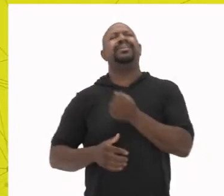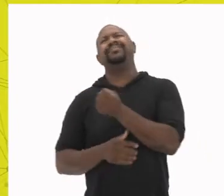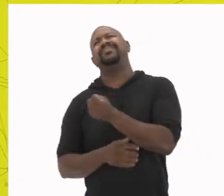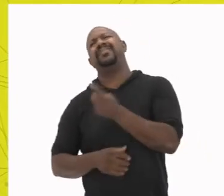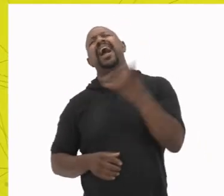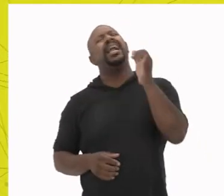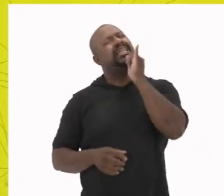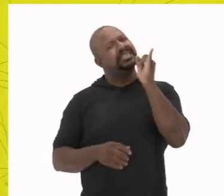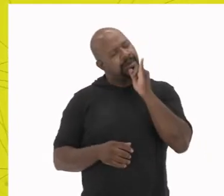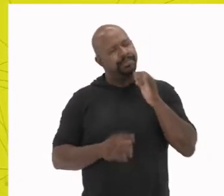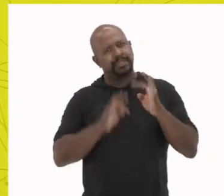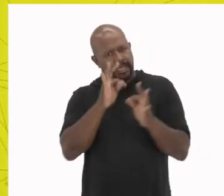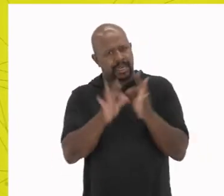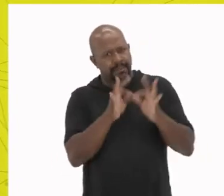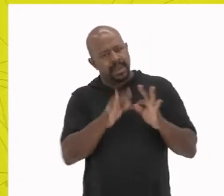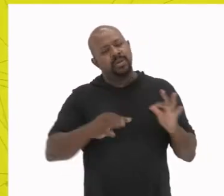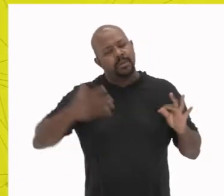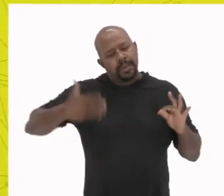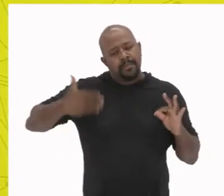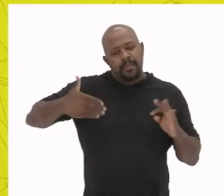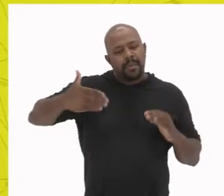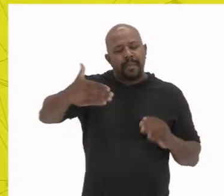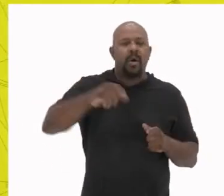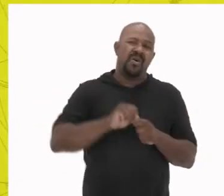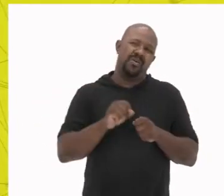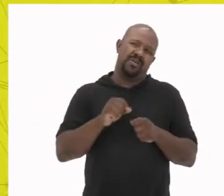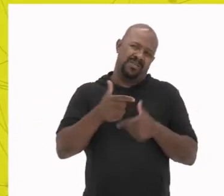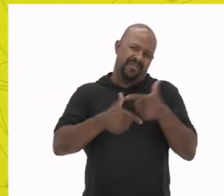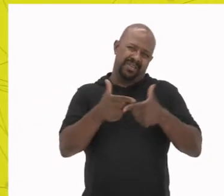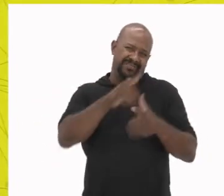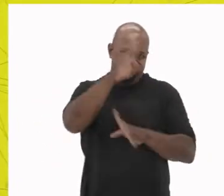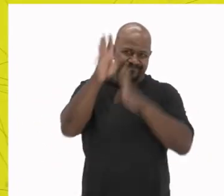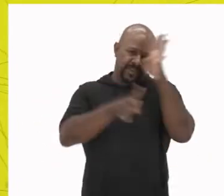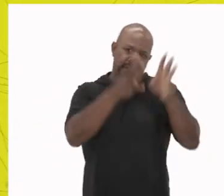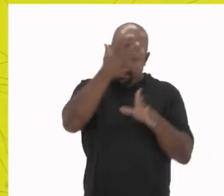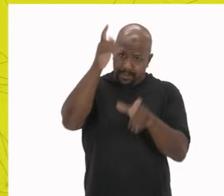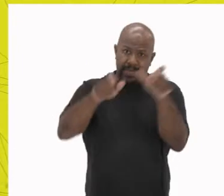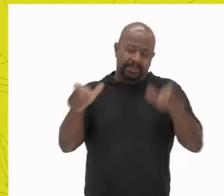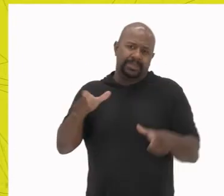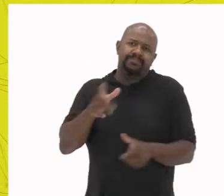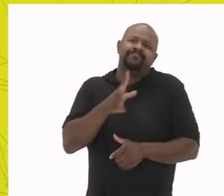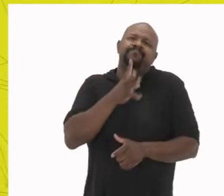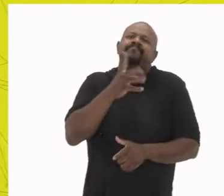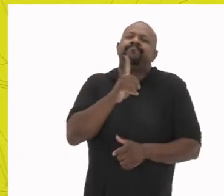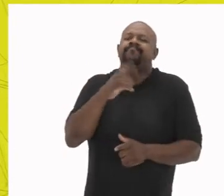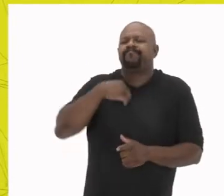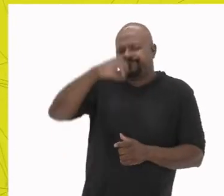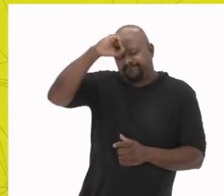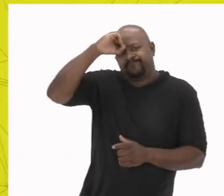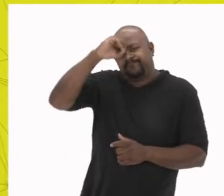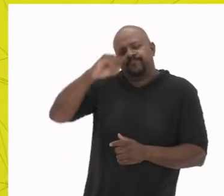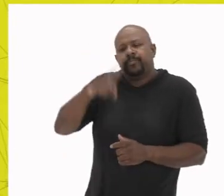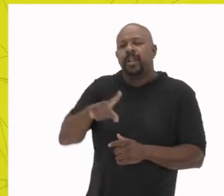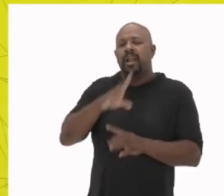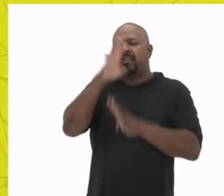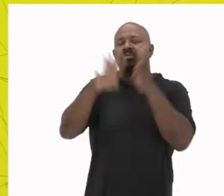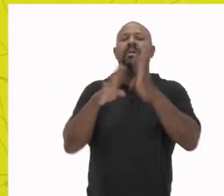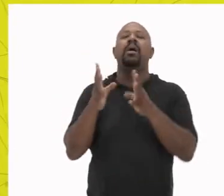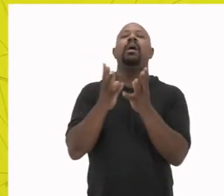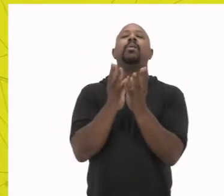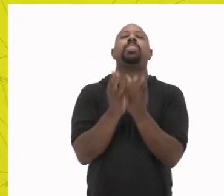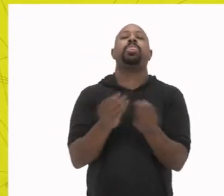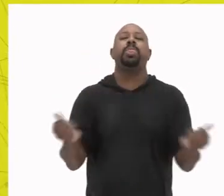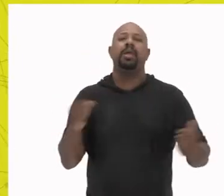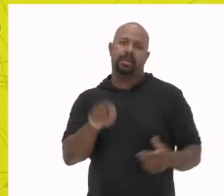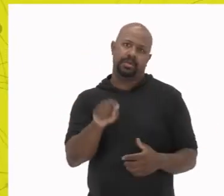Existem diversos exemplos de tratamentos sucessivos ou feitos de maneira inapropriada por pessoas não qualificadas